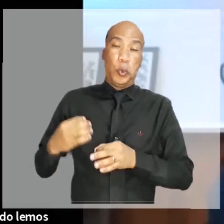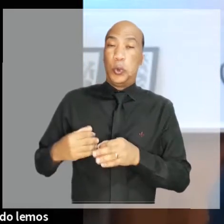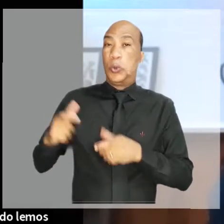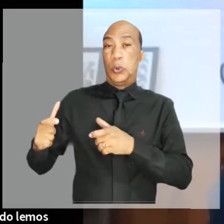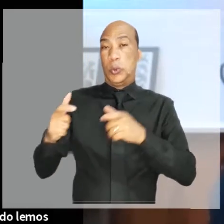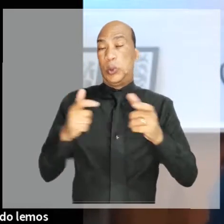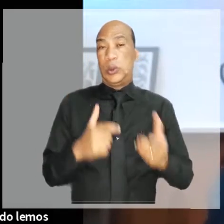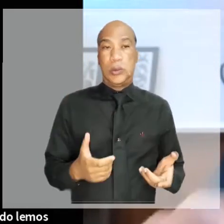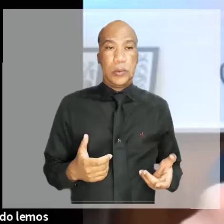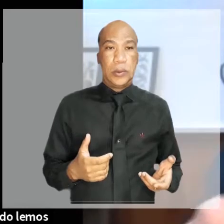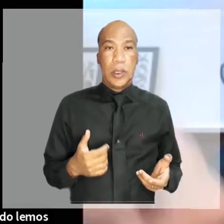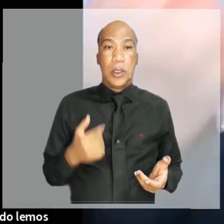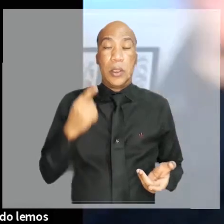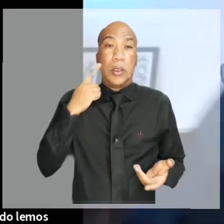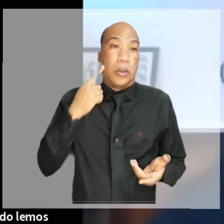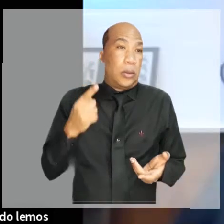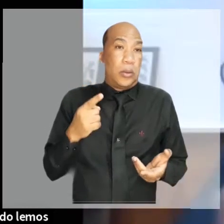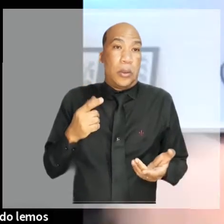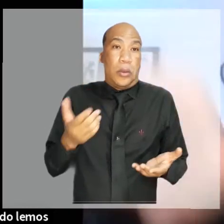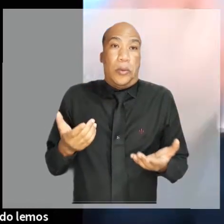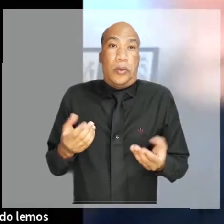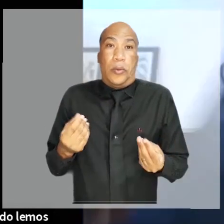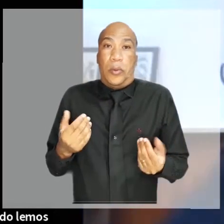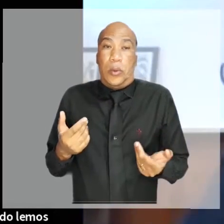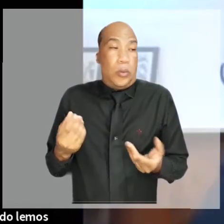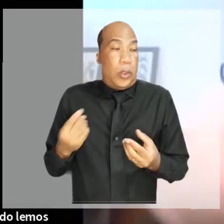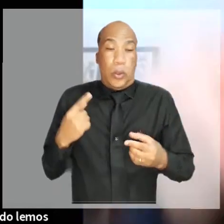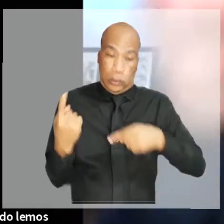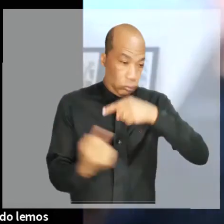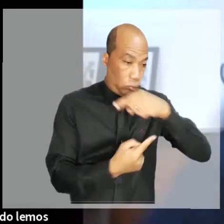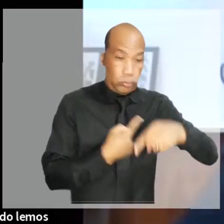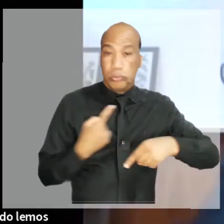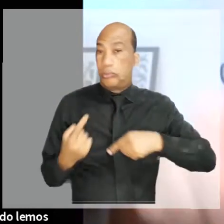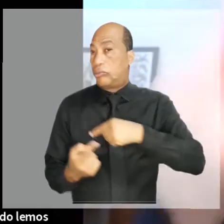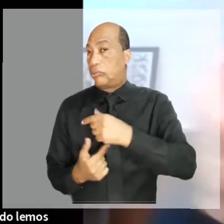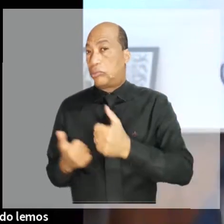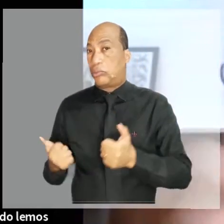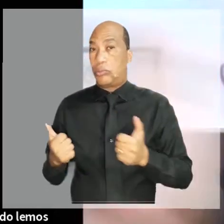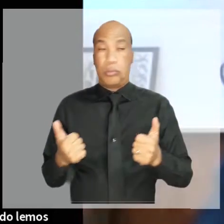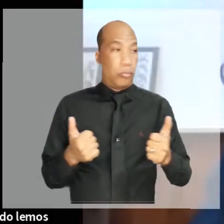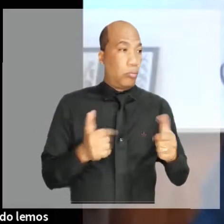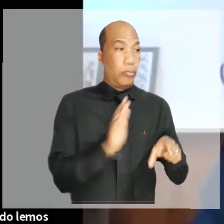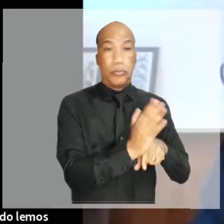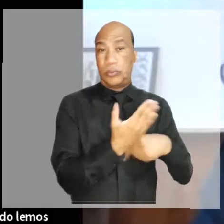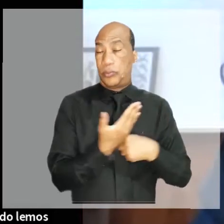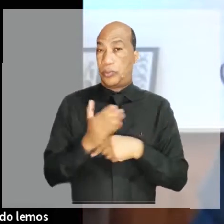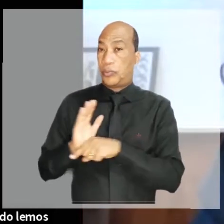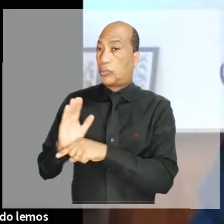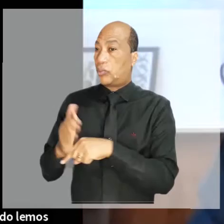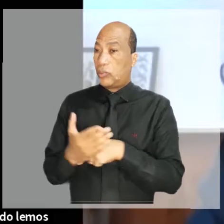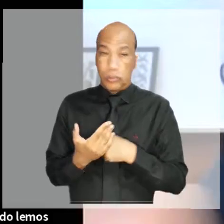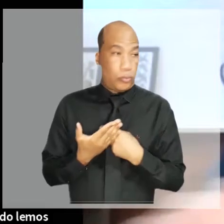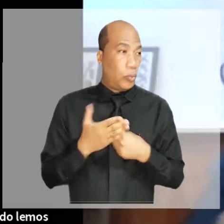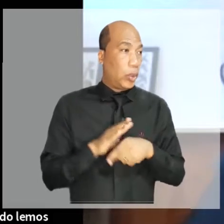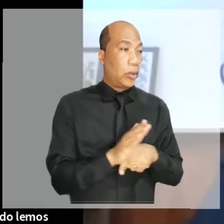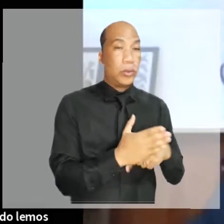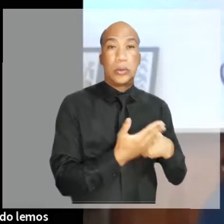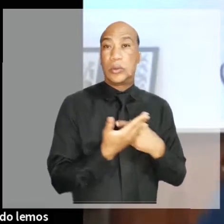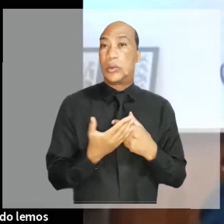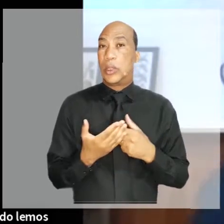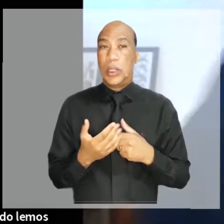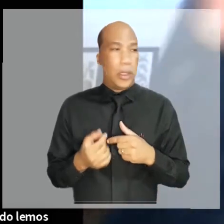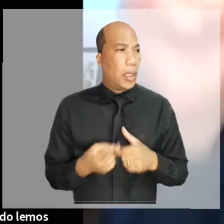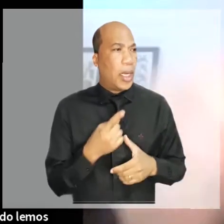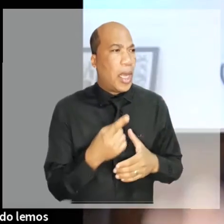e os inovadores, e você cria um círculo virtuoso que se retroalimenta, em que uma inovação no setor